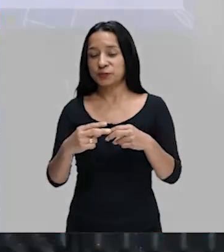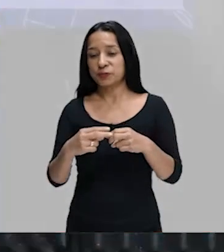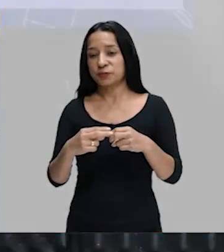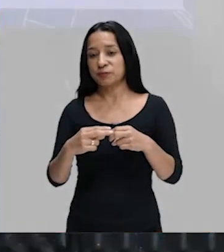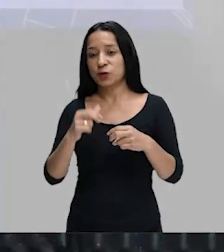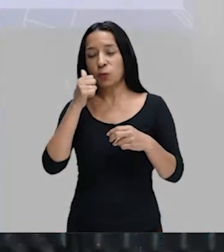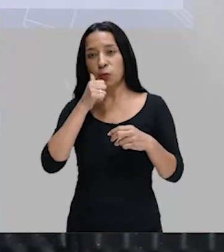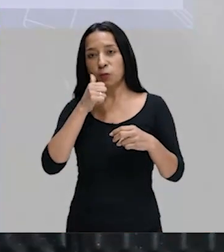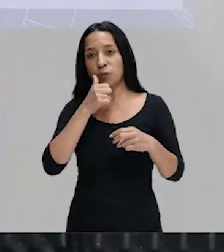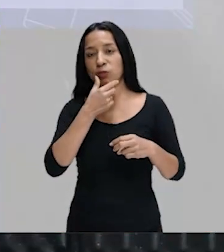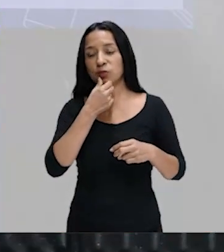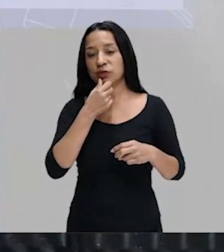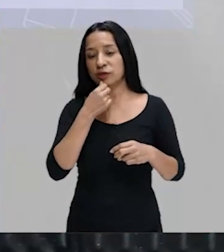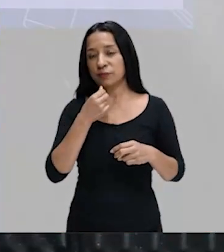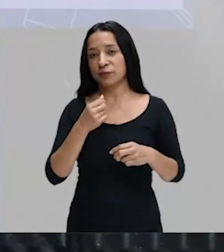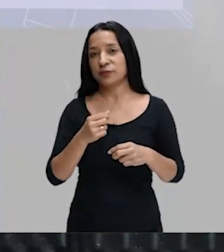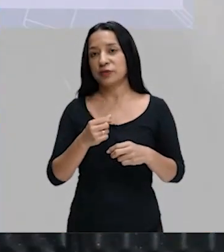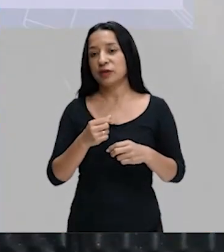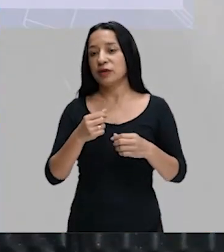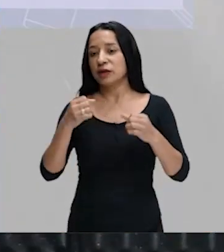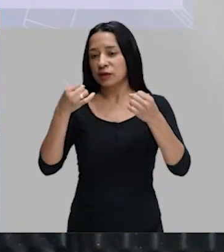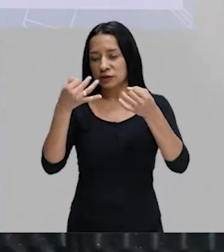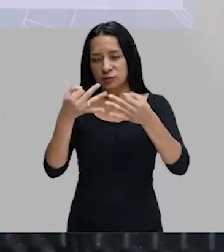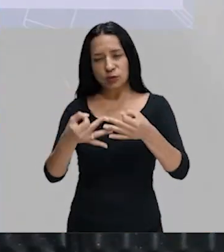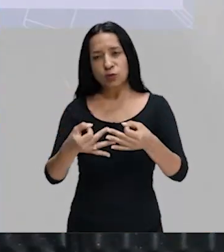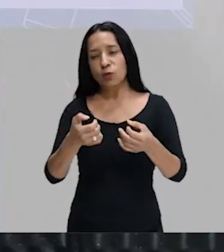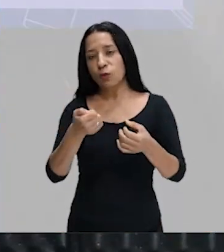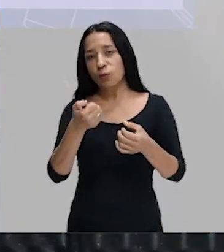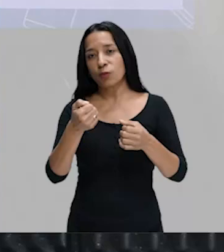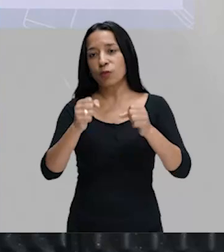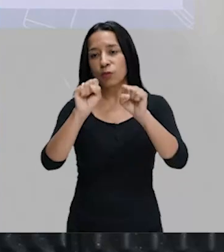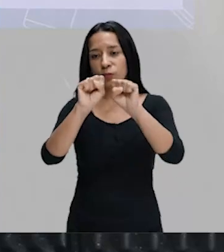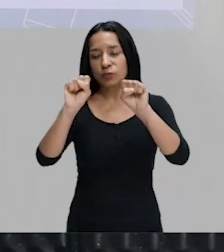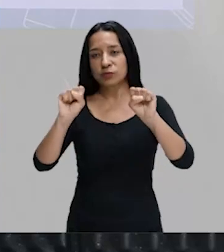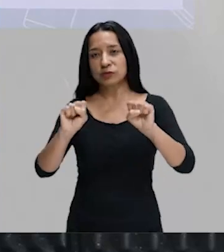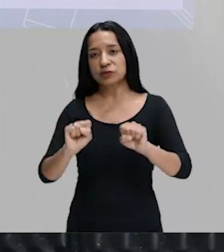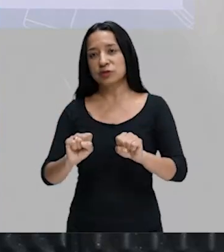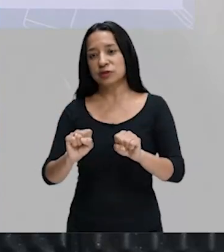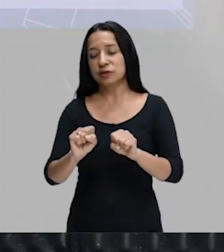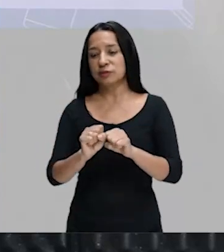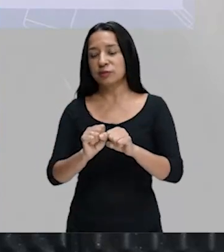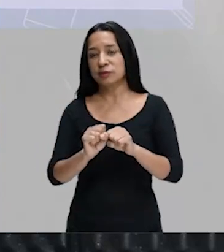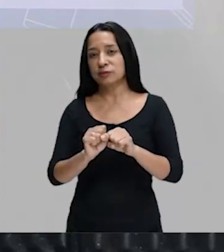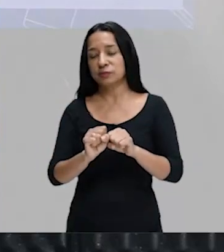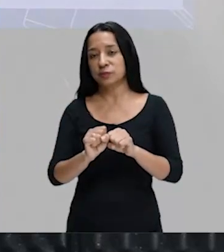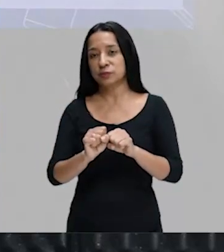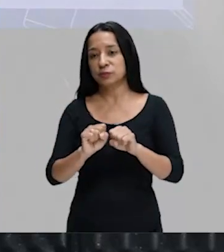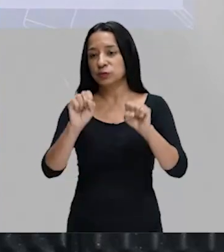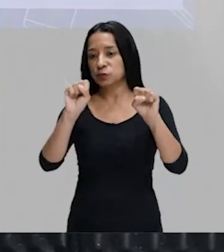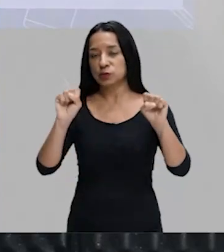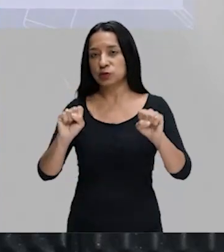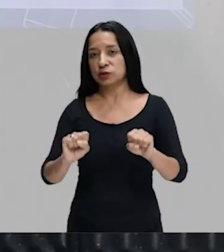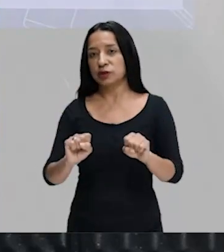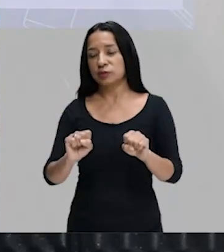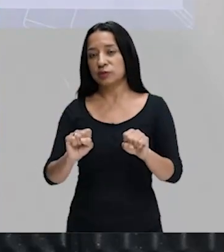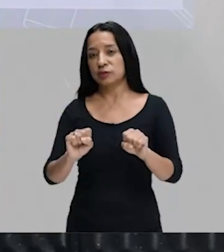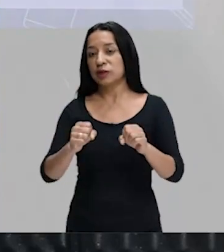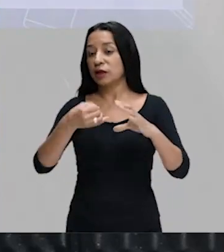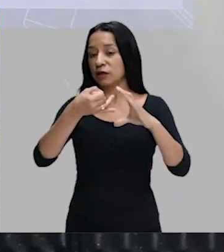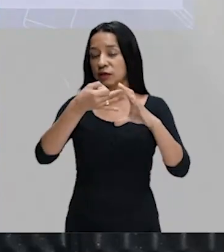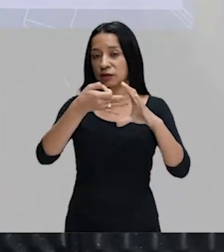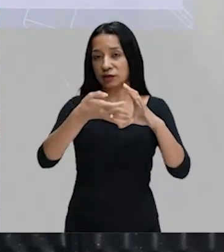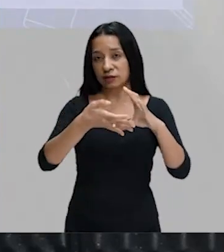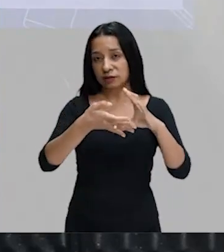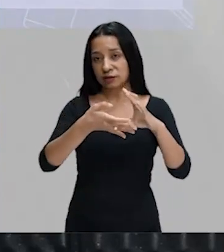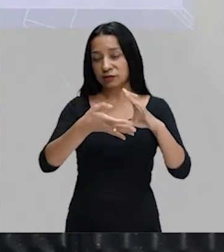sobre os sistemas de determinação do sexo, né? Nesse caso, de determinação das